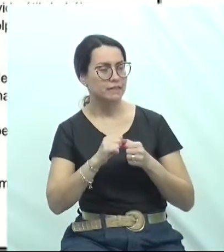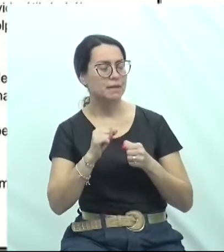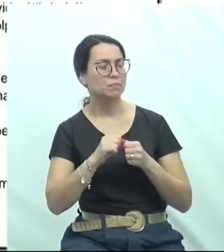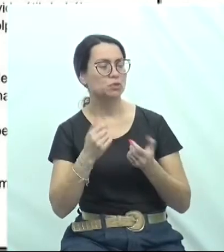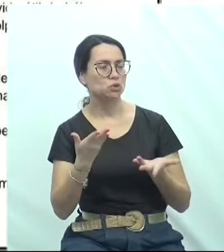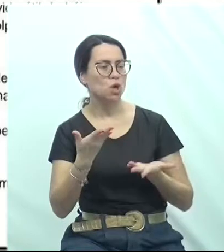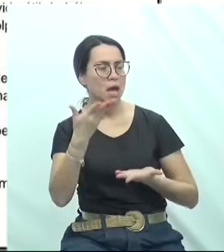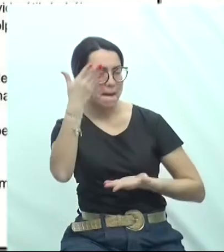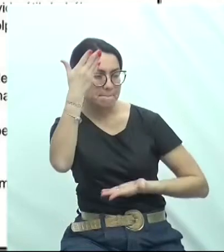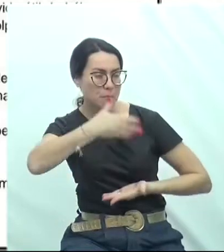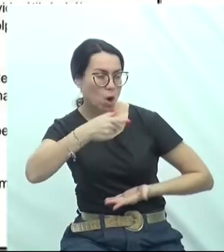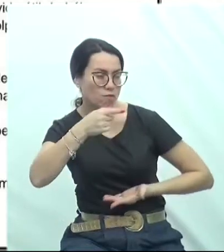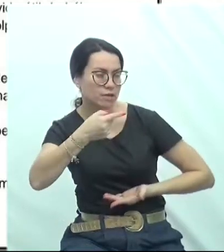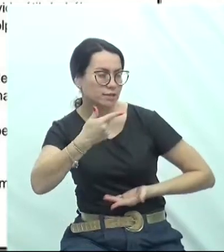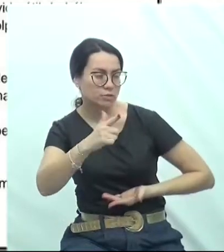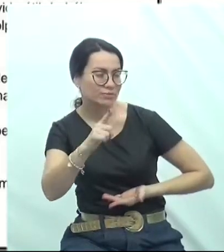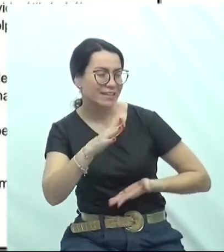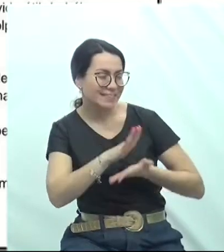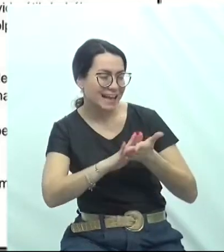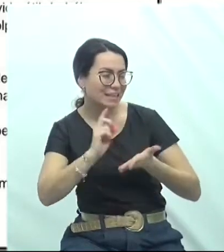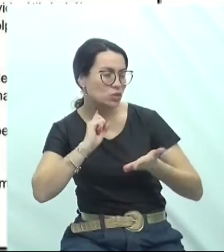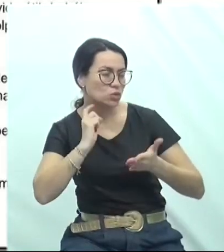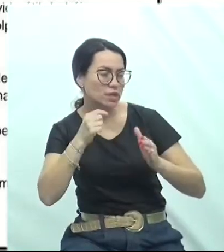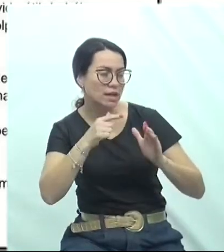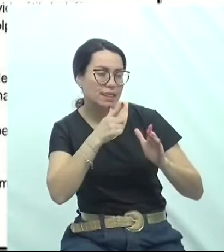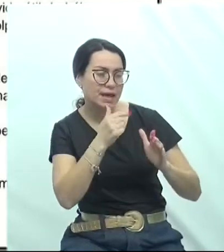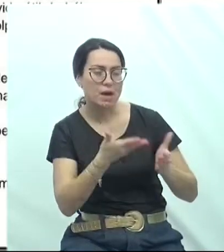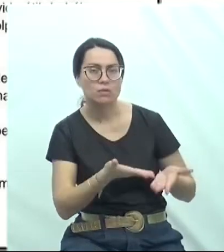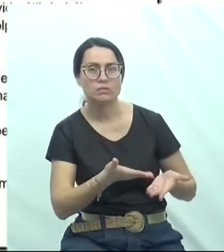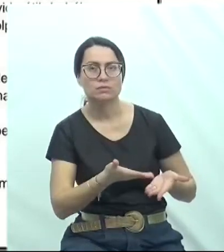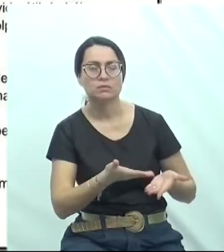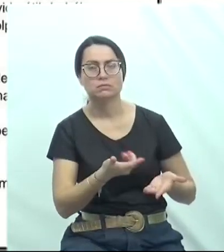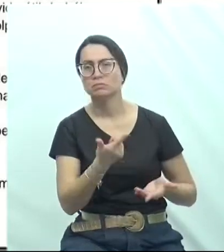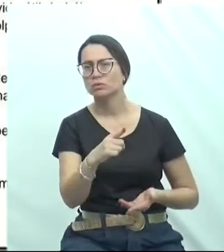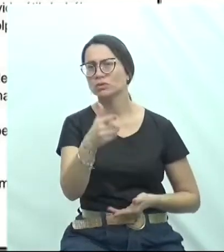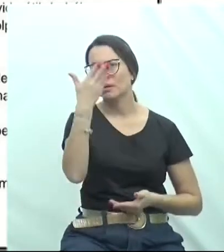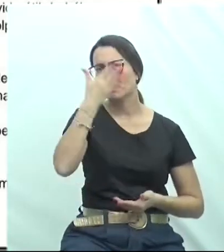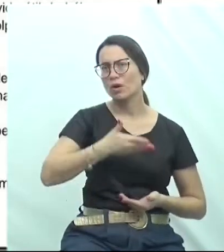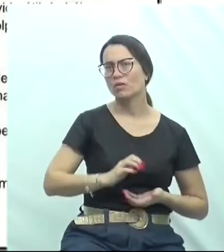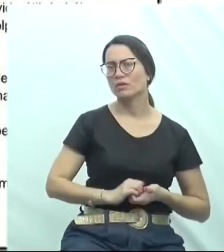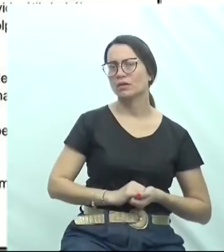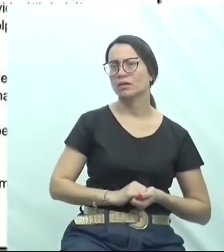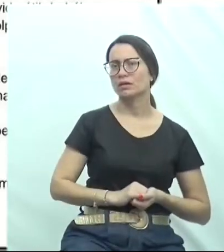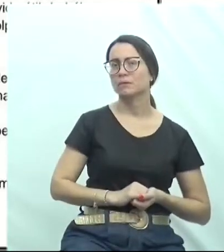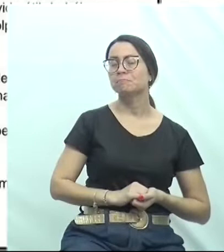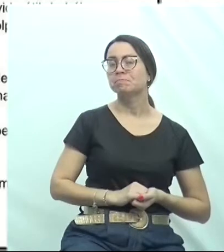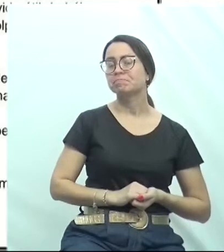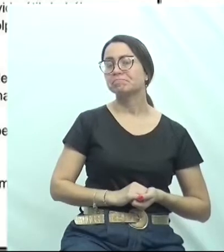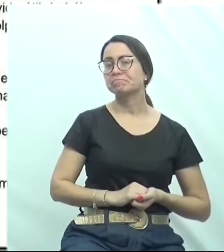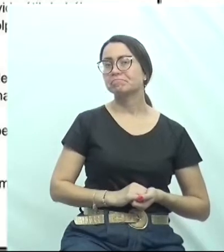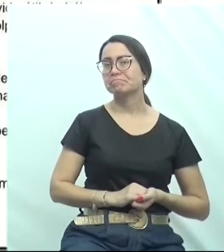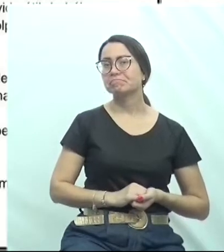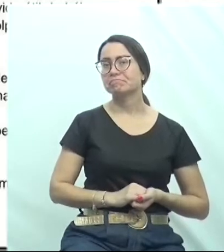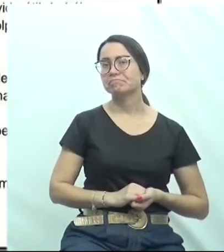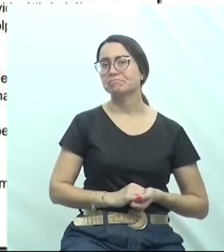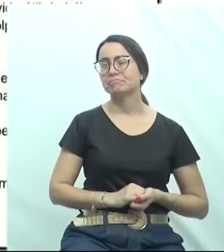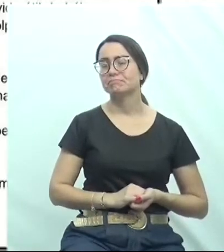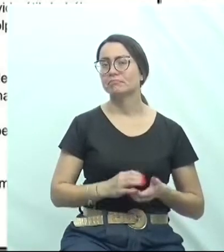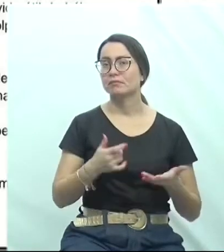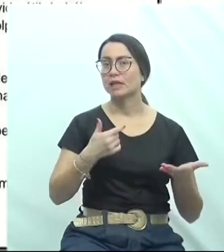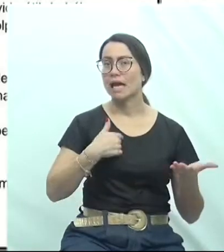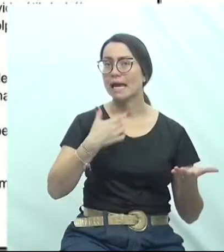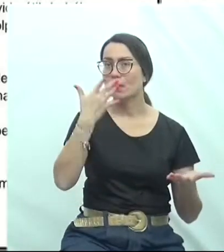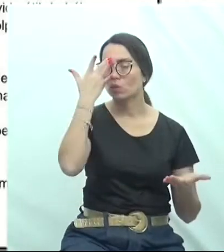ele não está ocorrendo a contaminação da rede. Submetida à área de enchentes. Eu não sei se